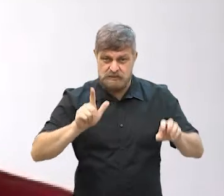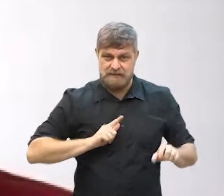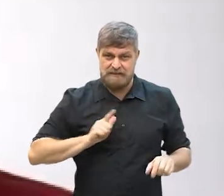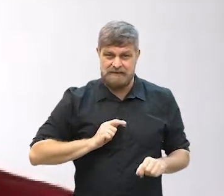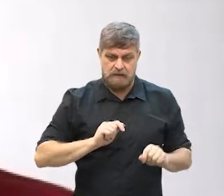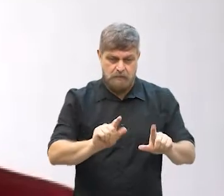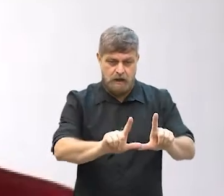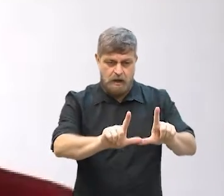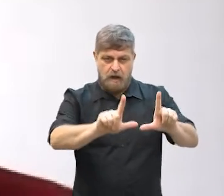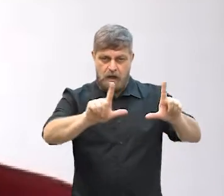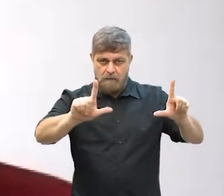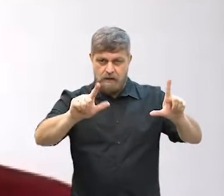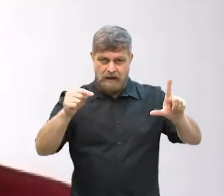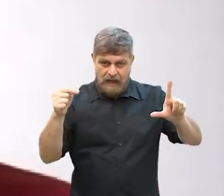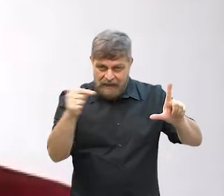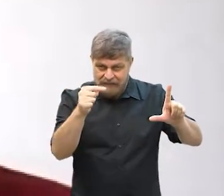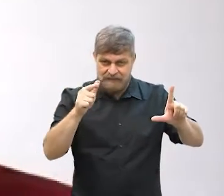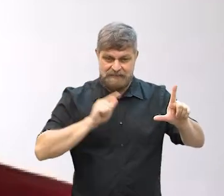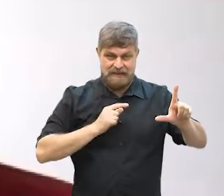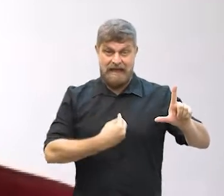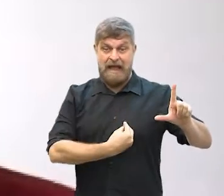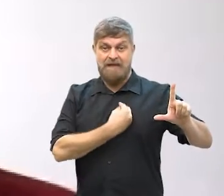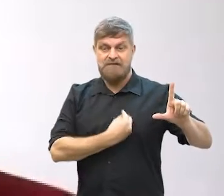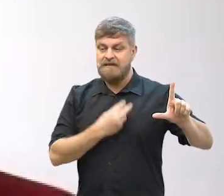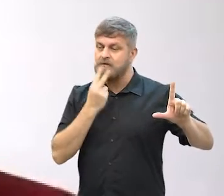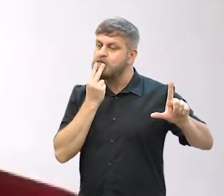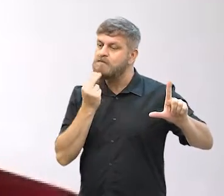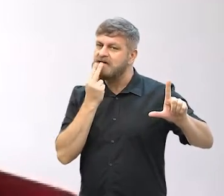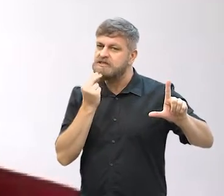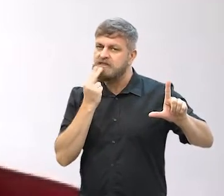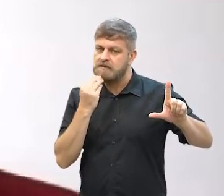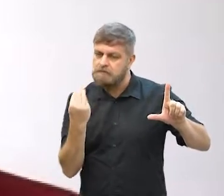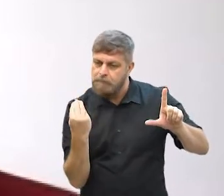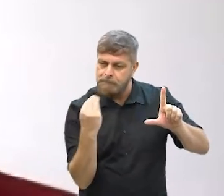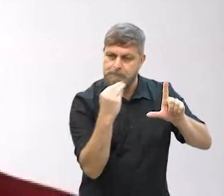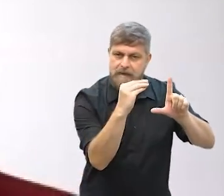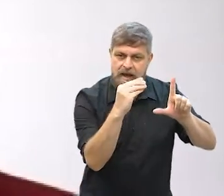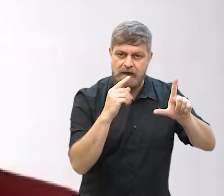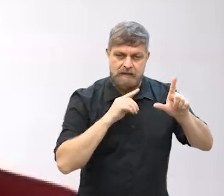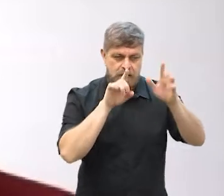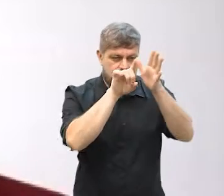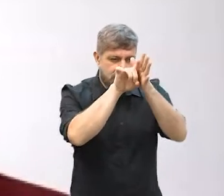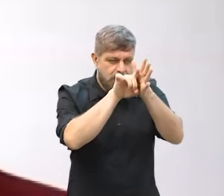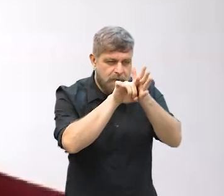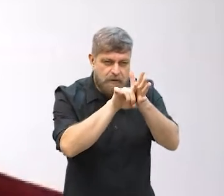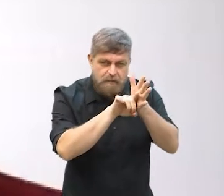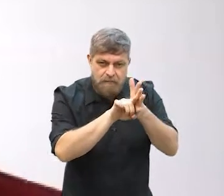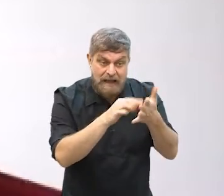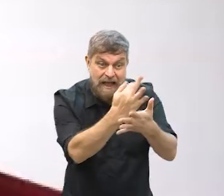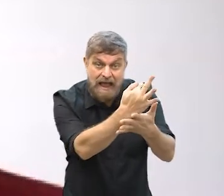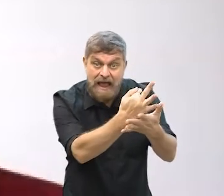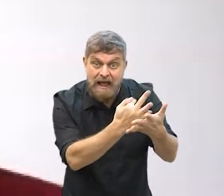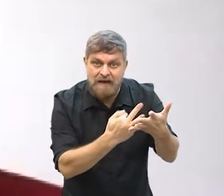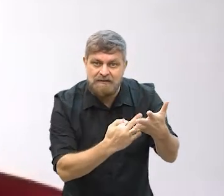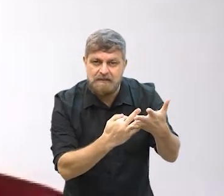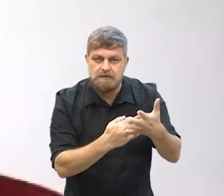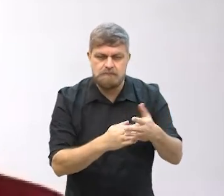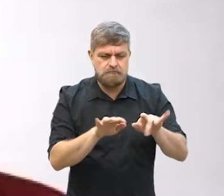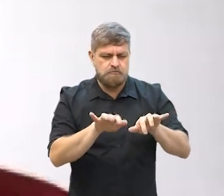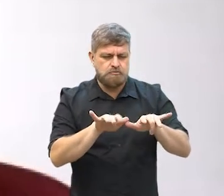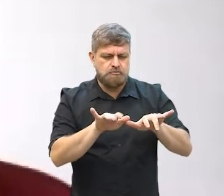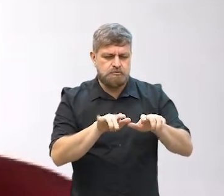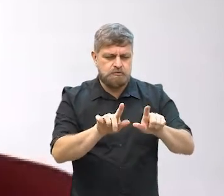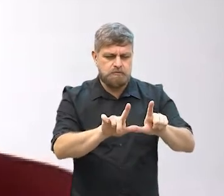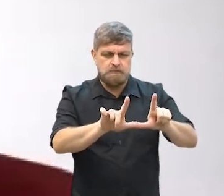né, à biobibliografia do Machado de Assis, e ali então a gente consegue acesso aos textos. Só que são